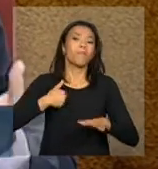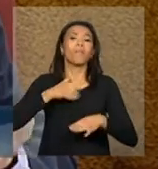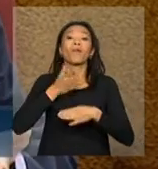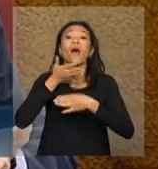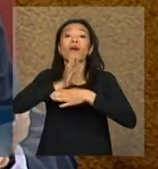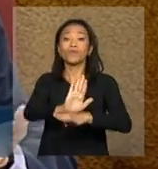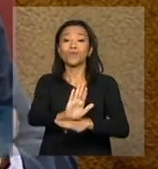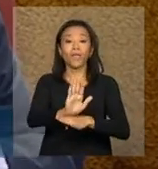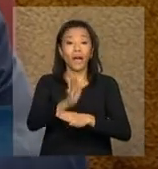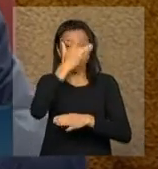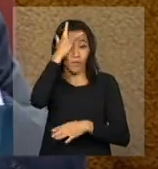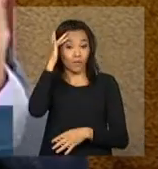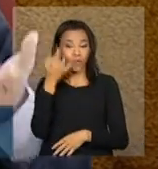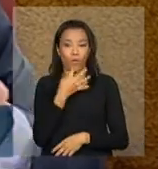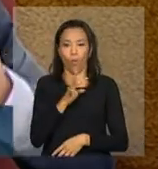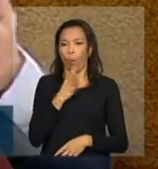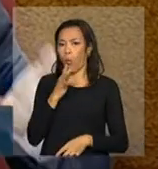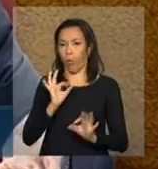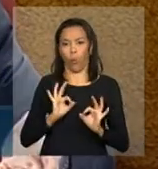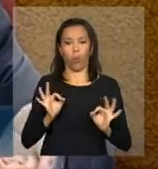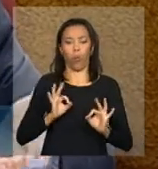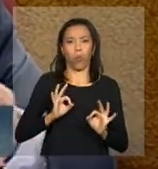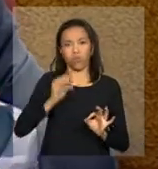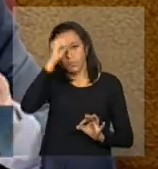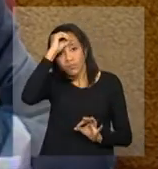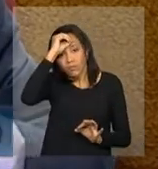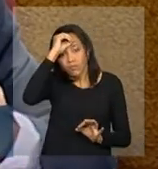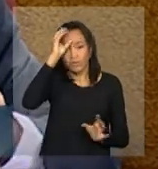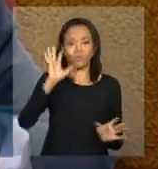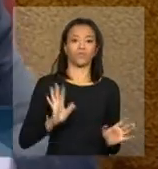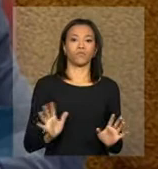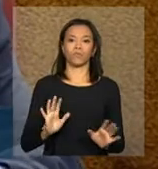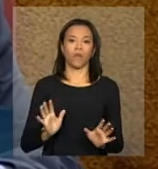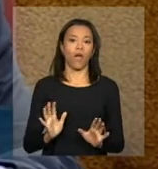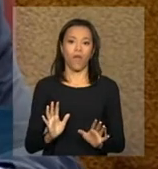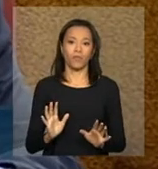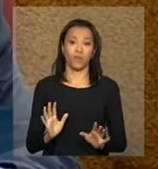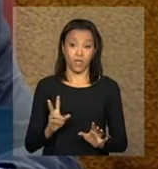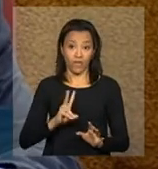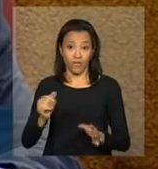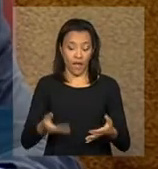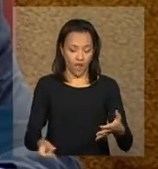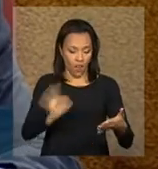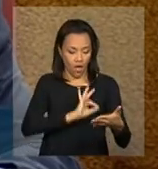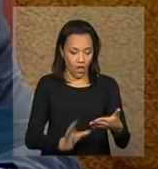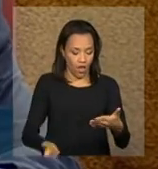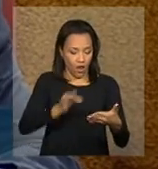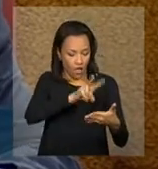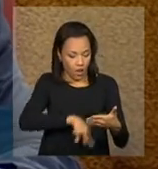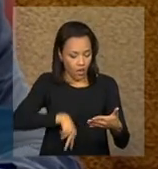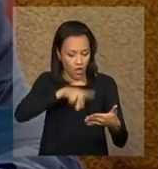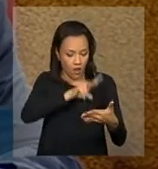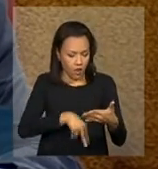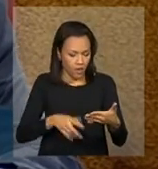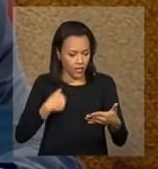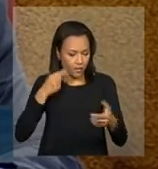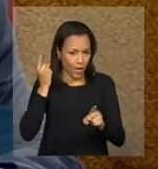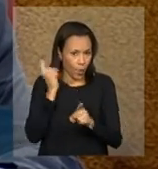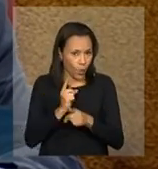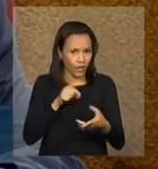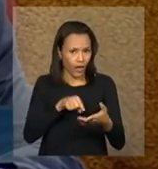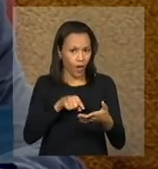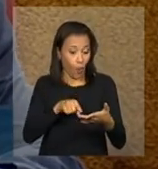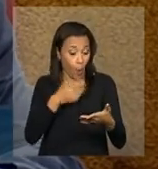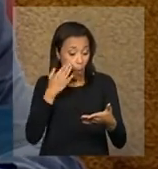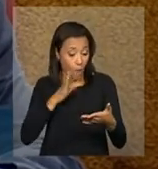tem esse tipo de familiaridade e que não vai, num grupo hoje pela tarde, folhear a lei orçamentária para identificar aquilo que gostaria de